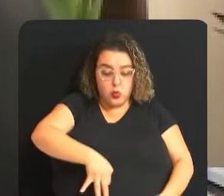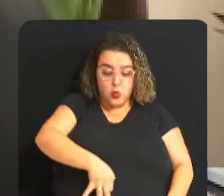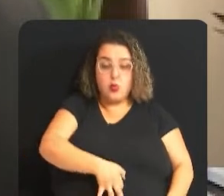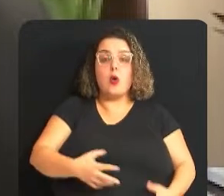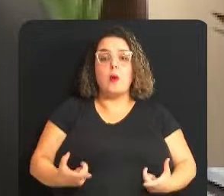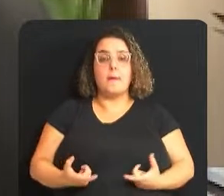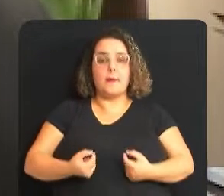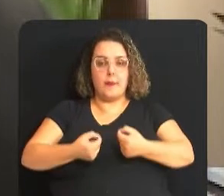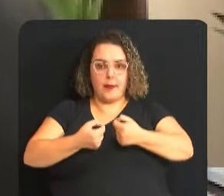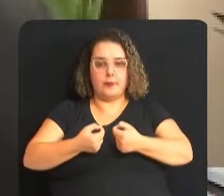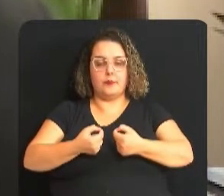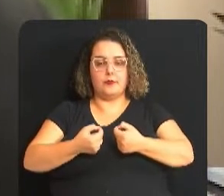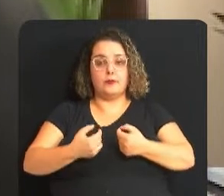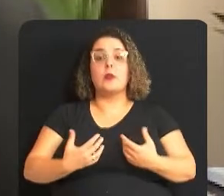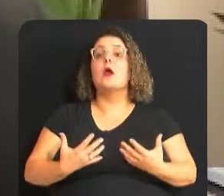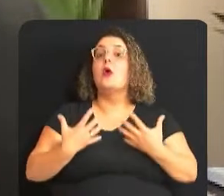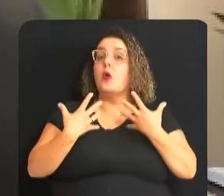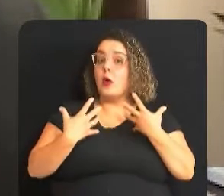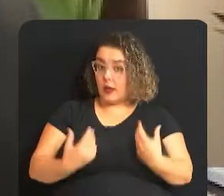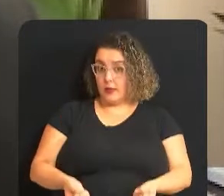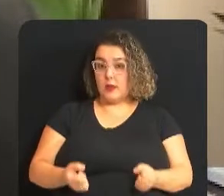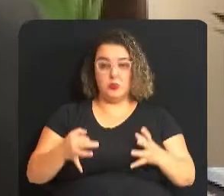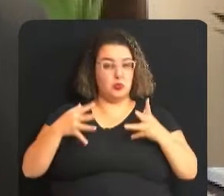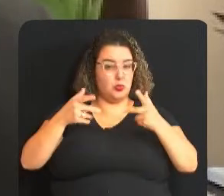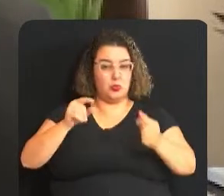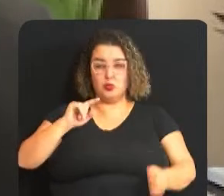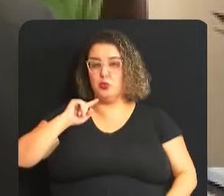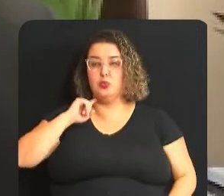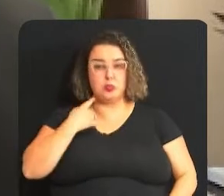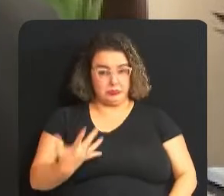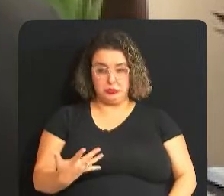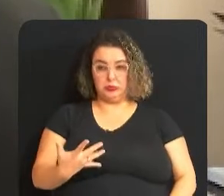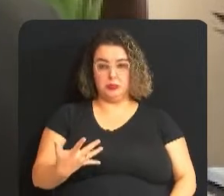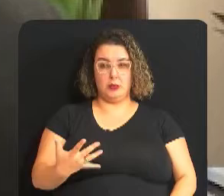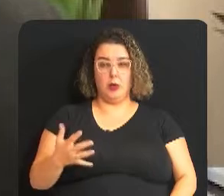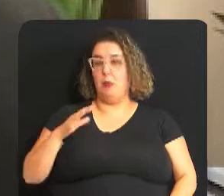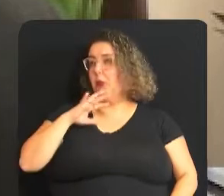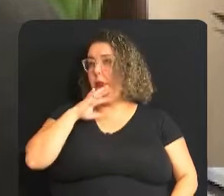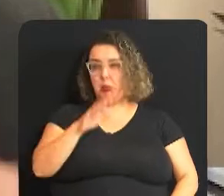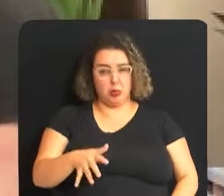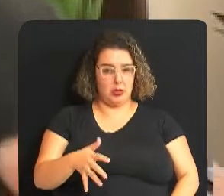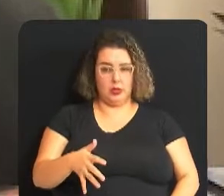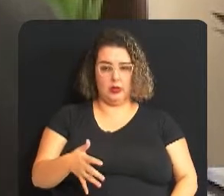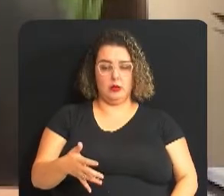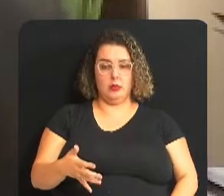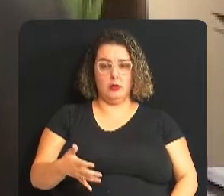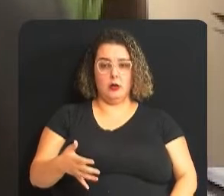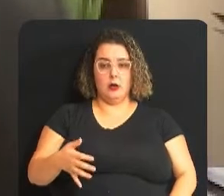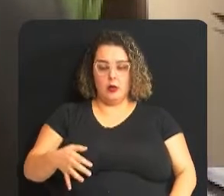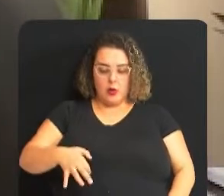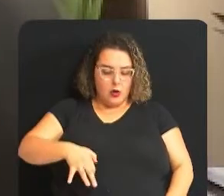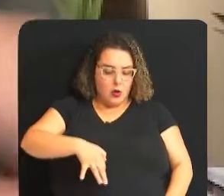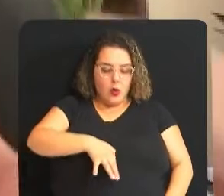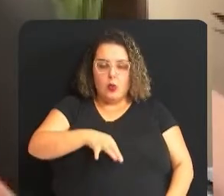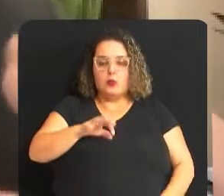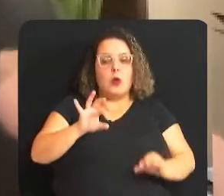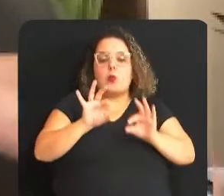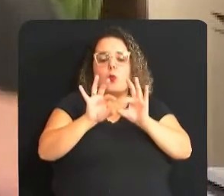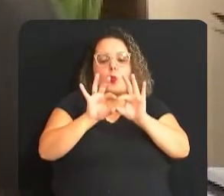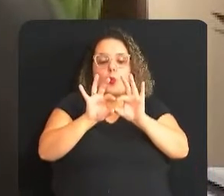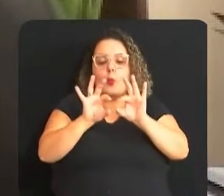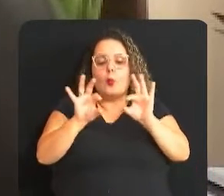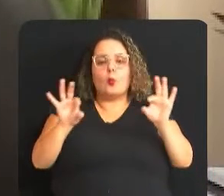o intestino recebe todo aquele lixo. A função do intestino, que não é um tubo lisinho, não é um tubo tipo de